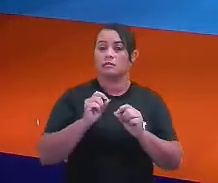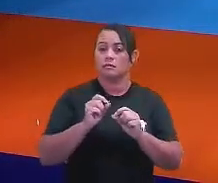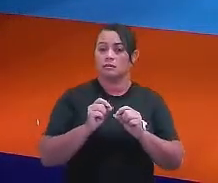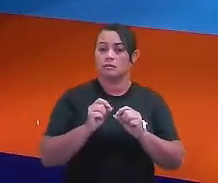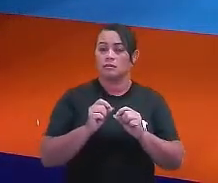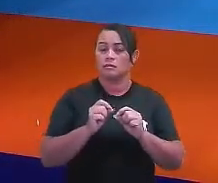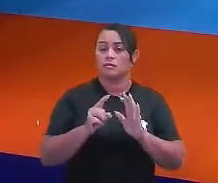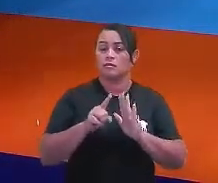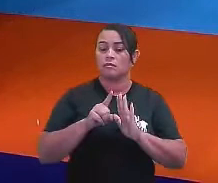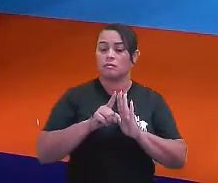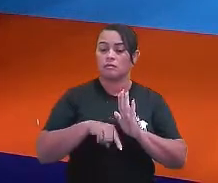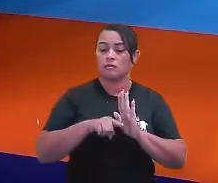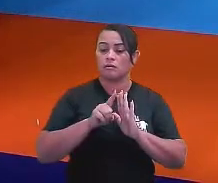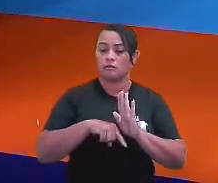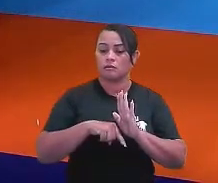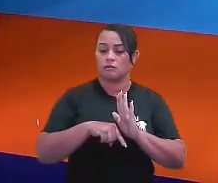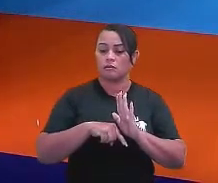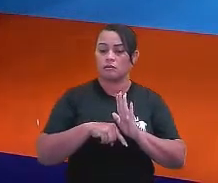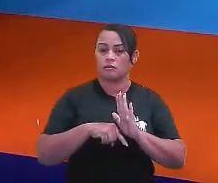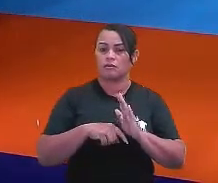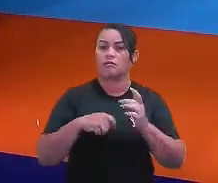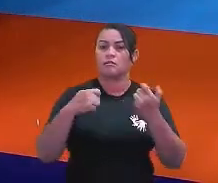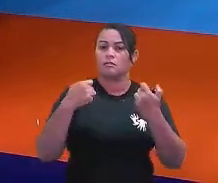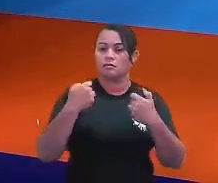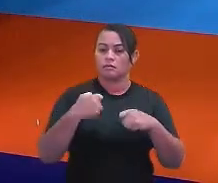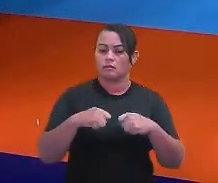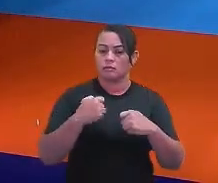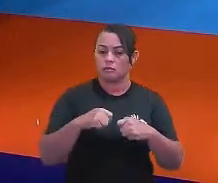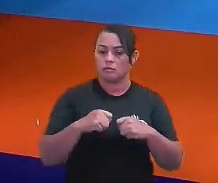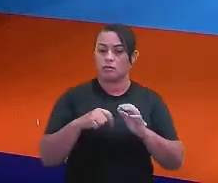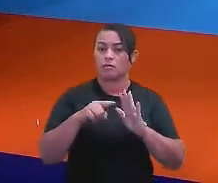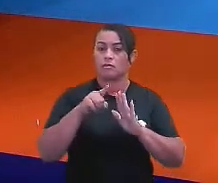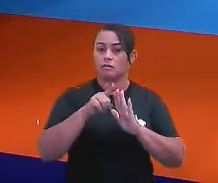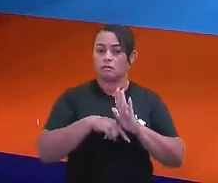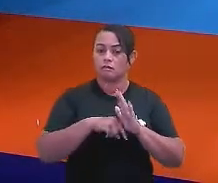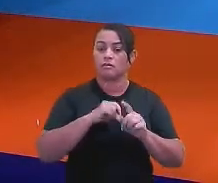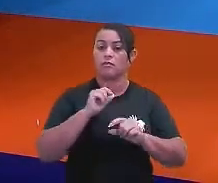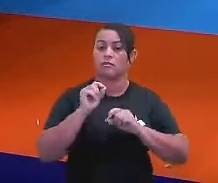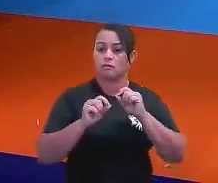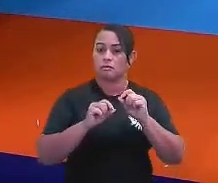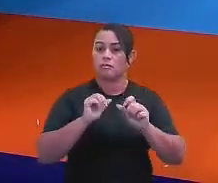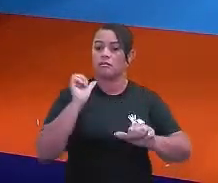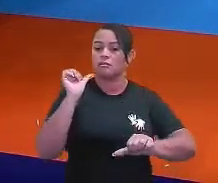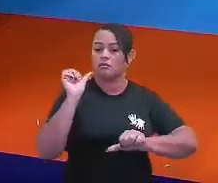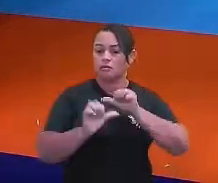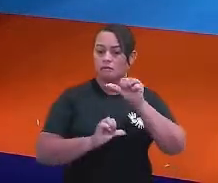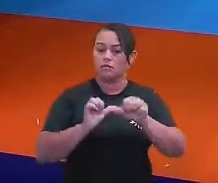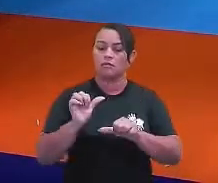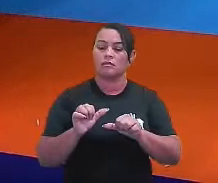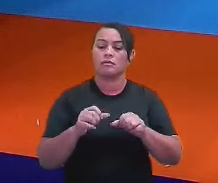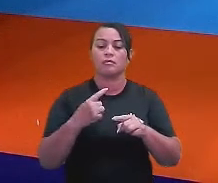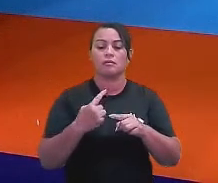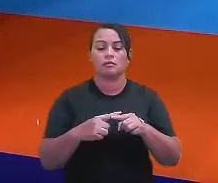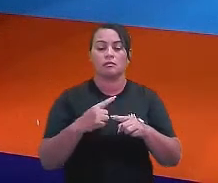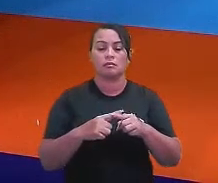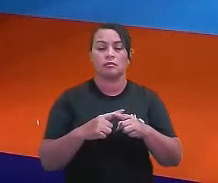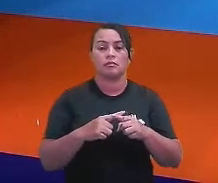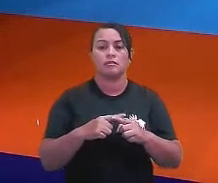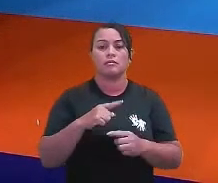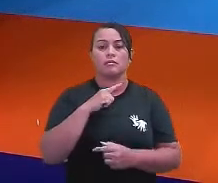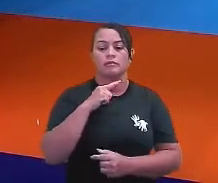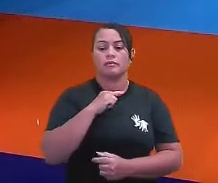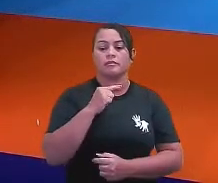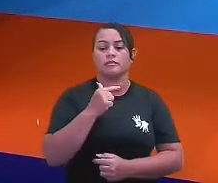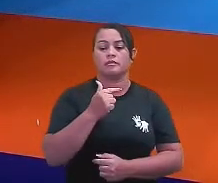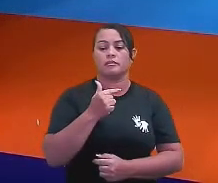Lembrando que aqui eu preciso de uma subtração de troca, né? Por quê, ó? 2 aqui, eu vou